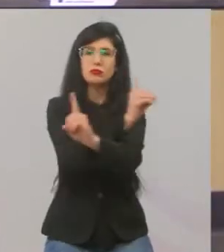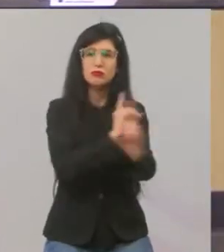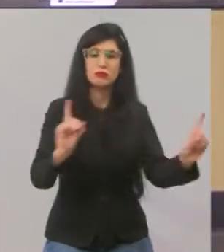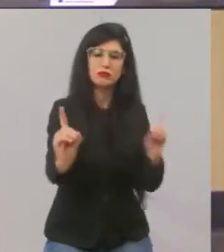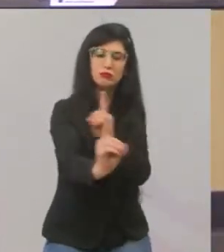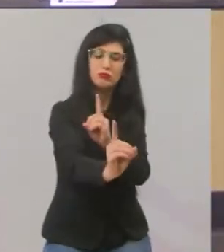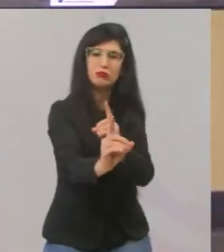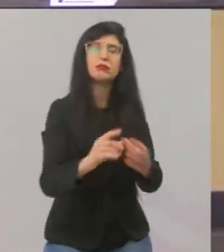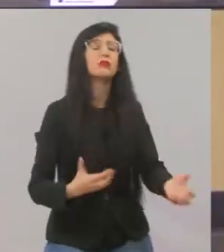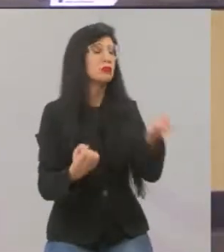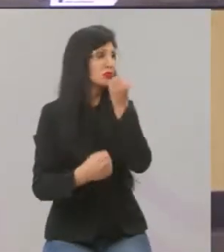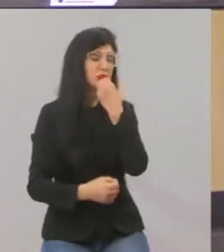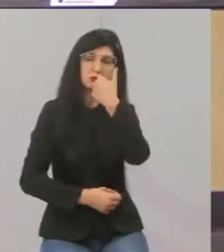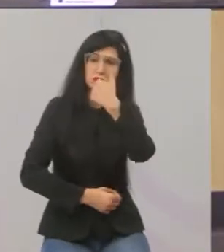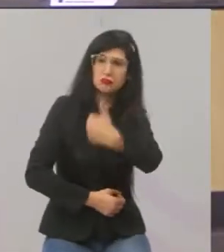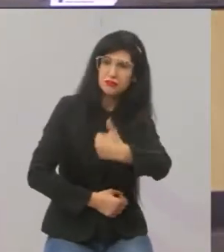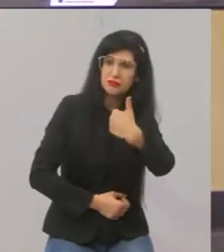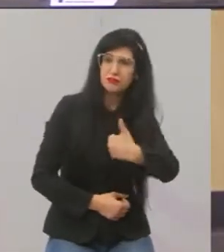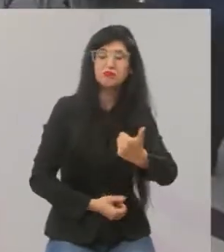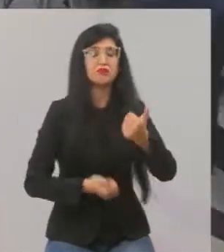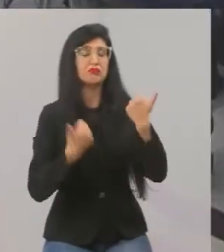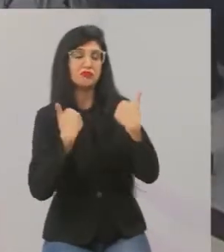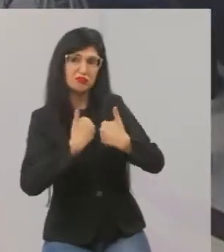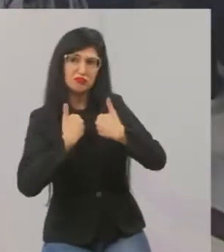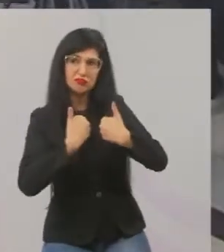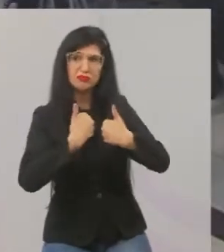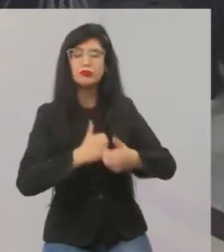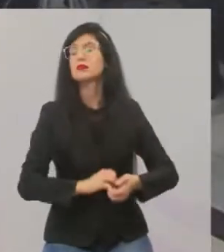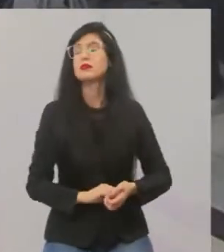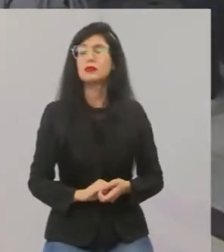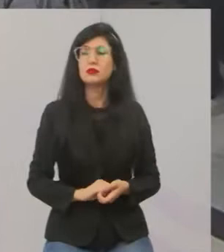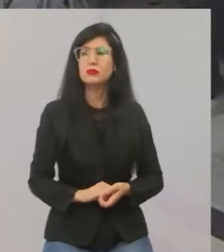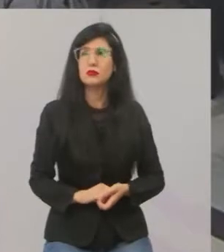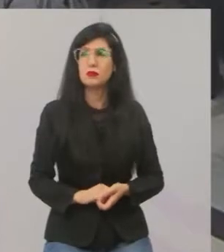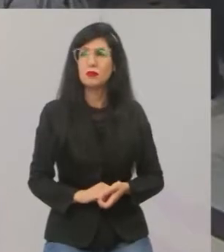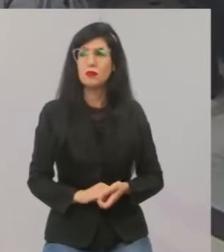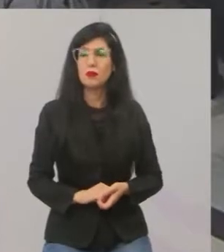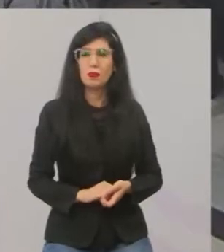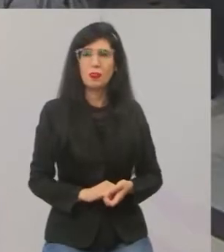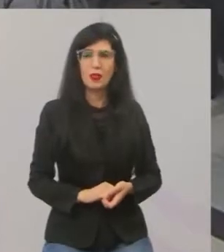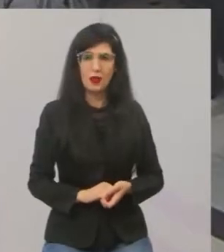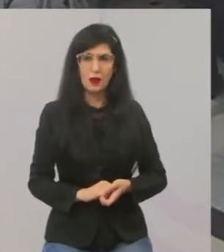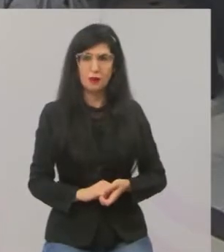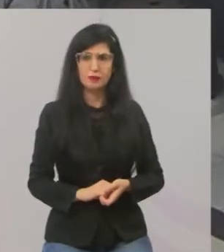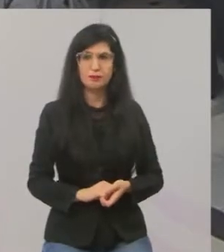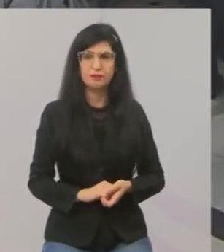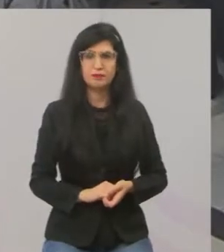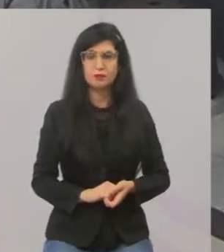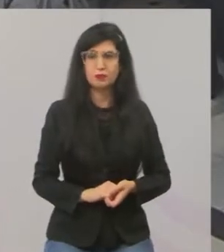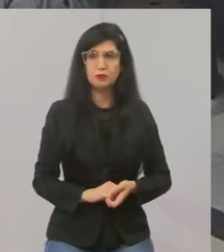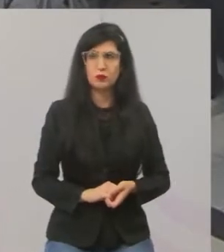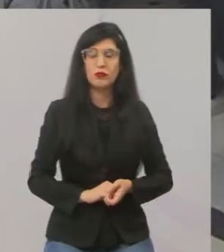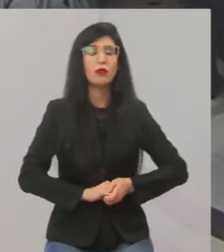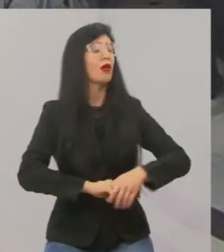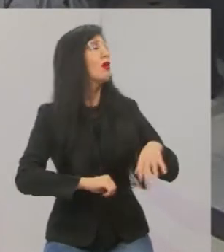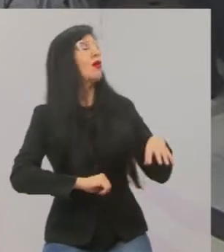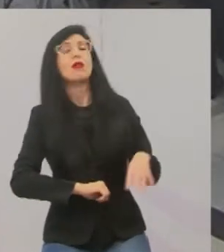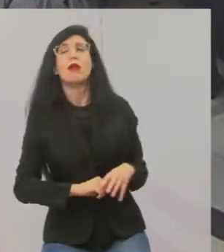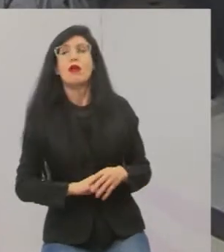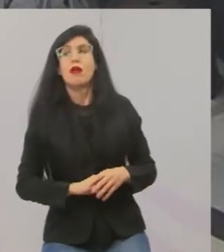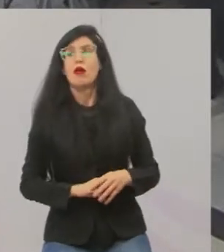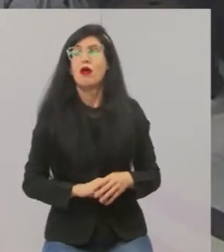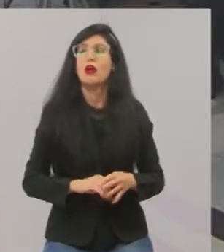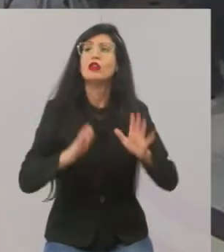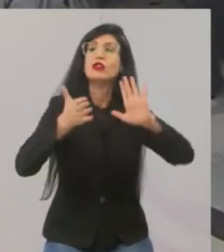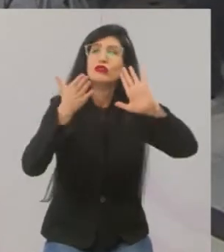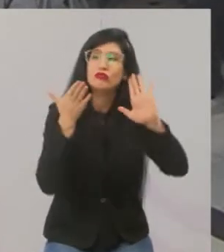Muito embora o regimento interno desta Casa dispense o suplente que já proferiu o compromisso de posse uma